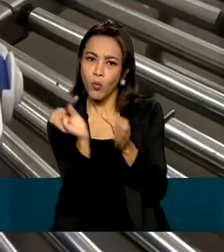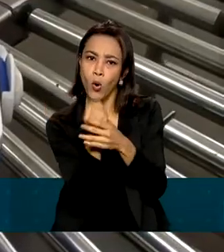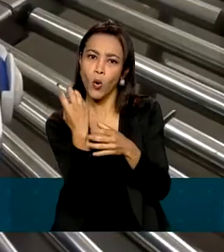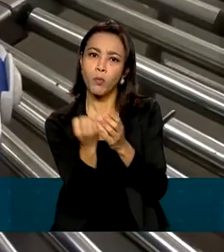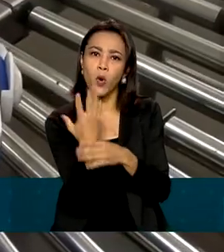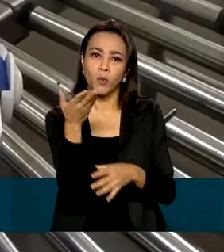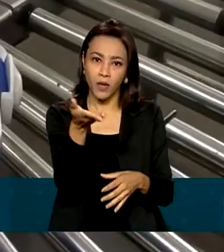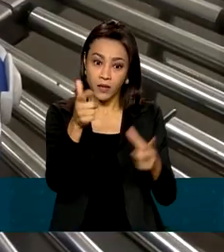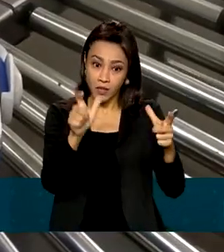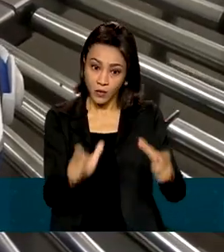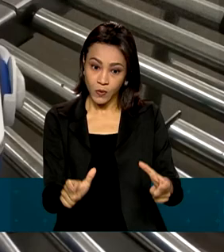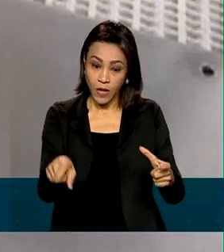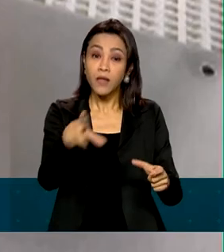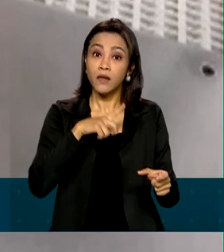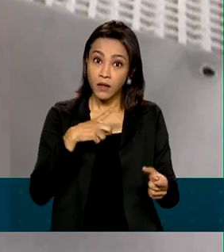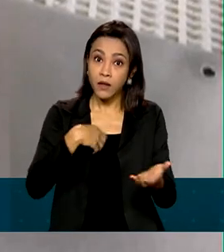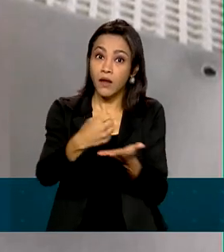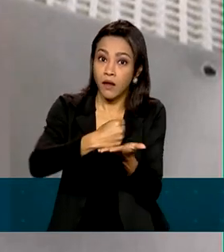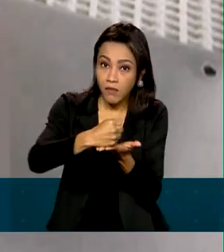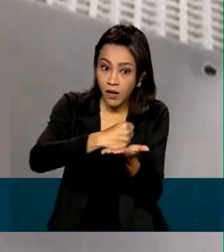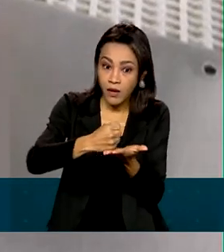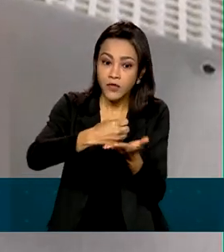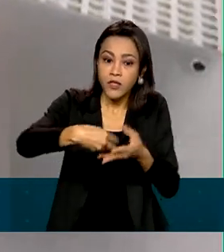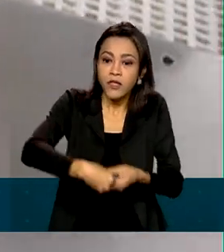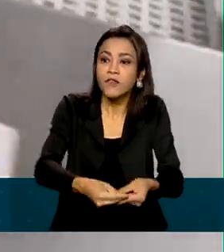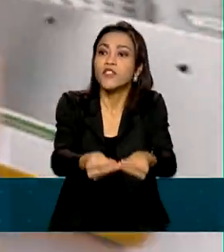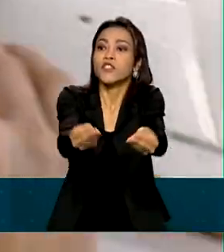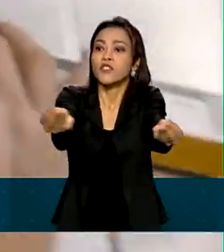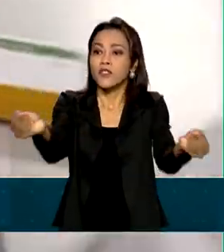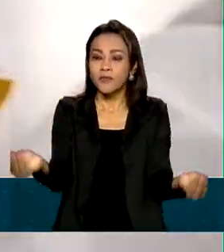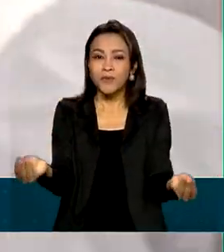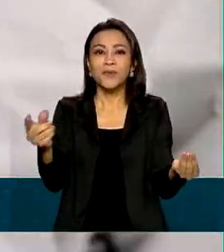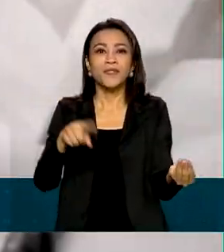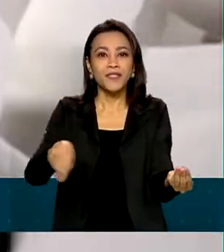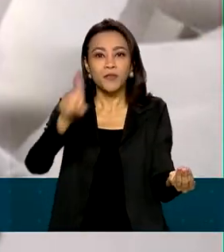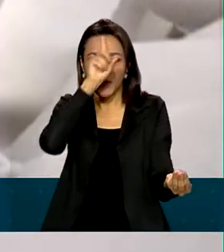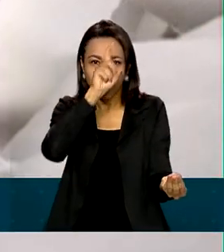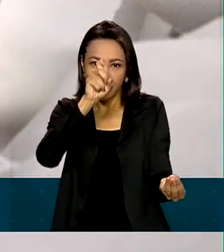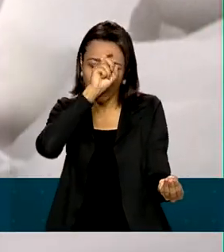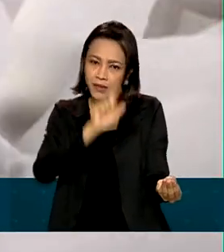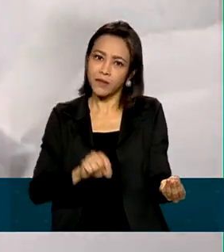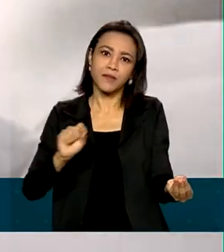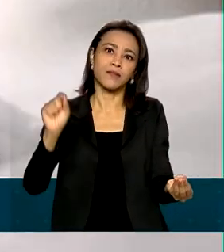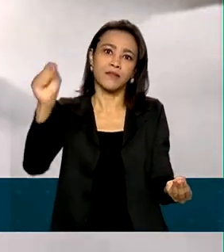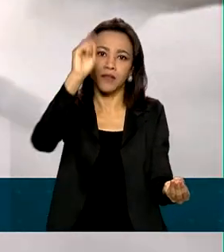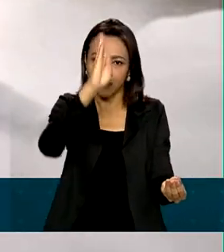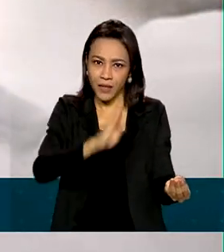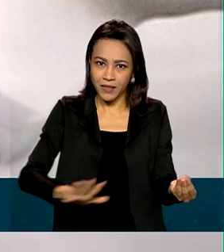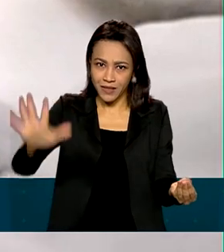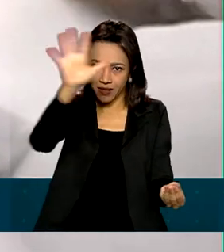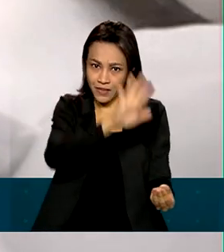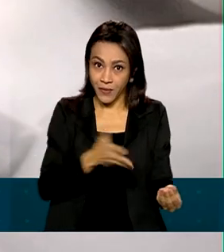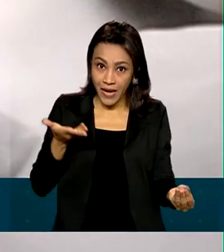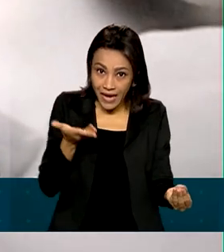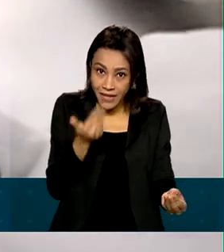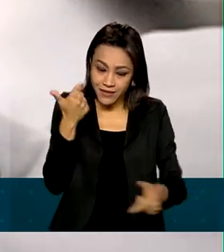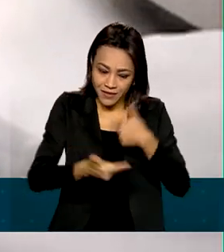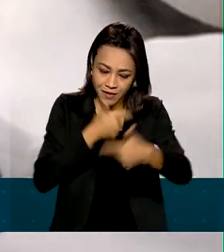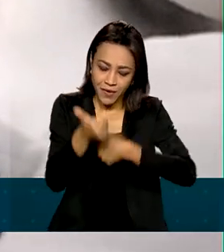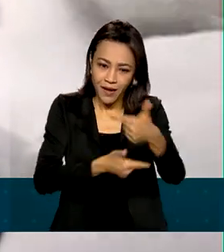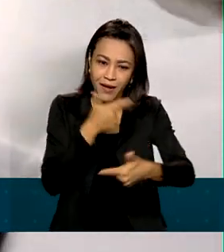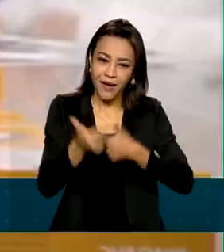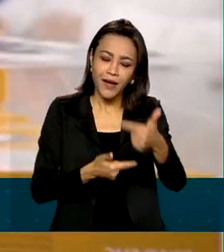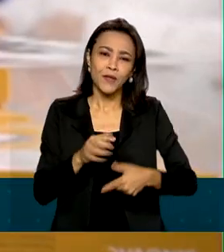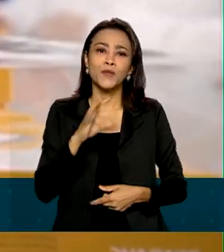e biofármacos, que são distribuídos para as unidades do Sistema Único de Saúde de todo o Brasil. Trabalho realizado